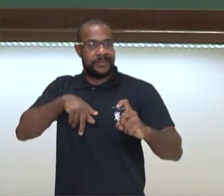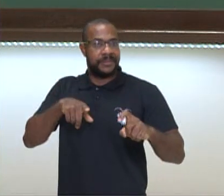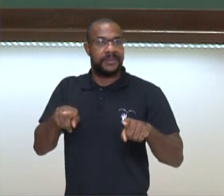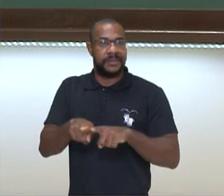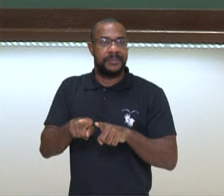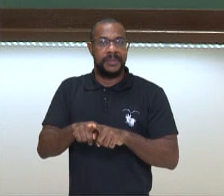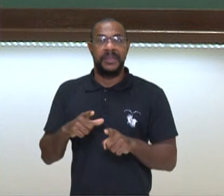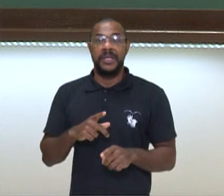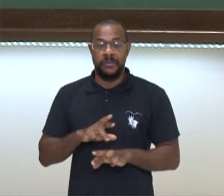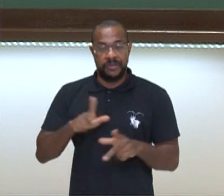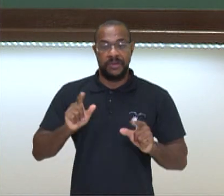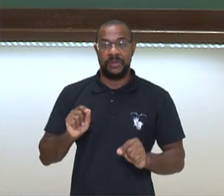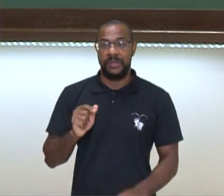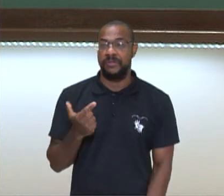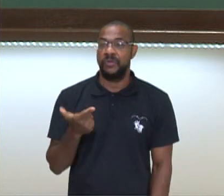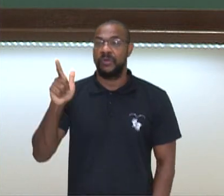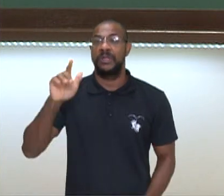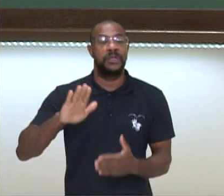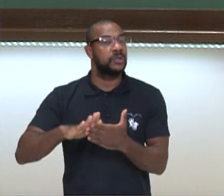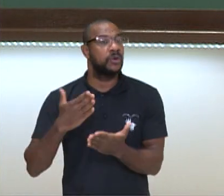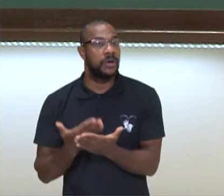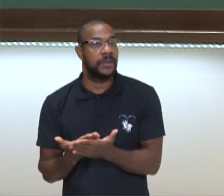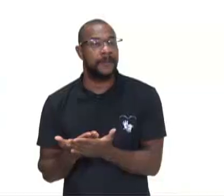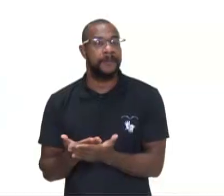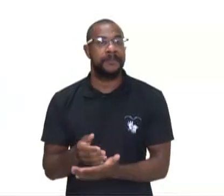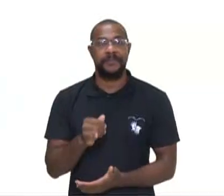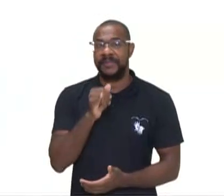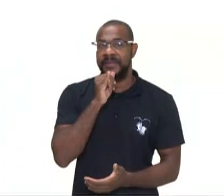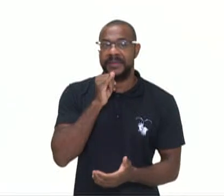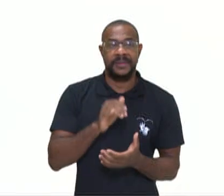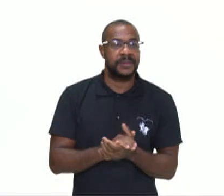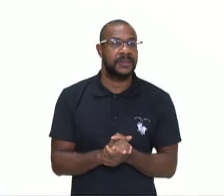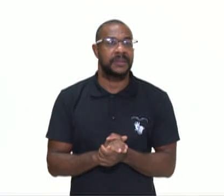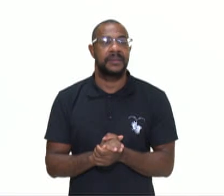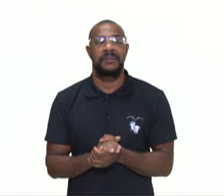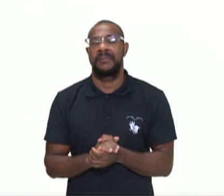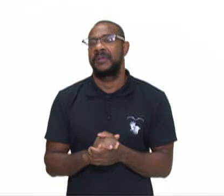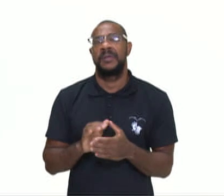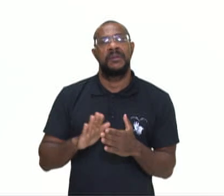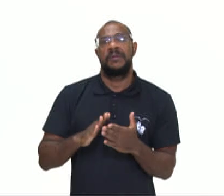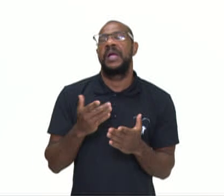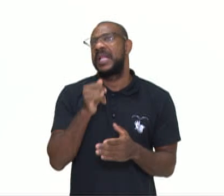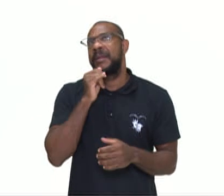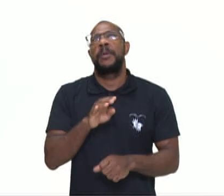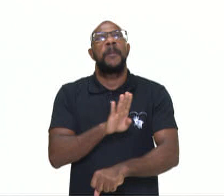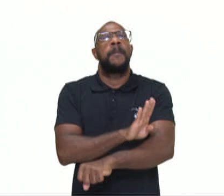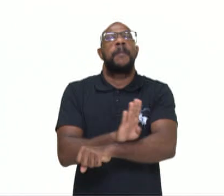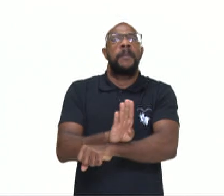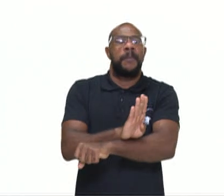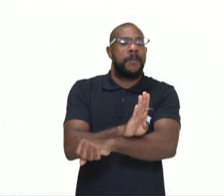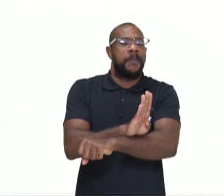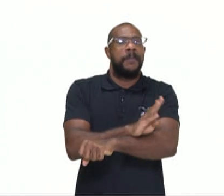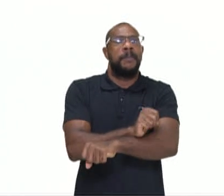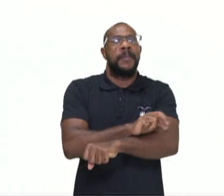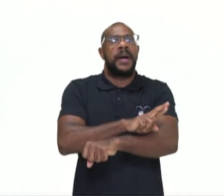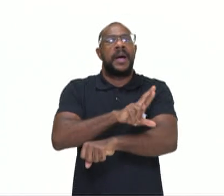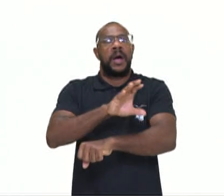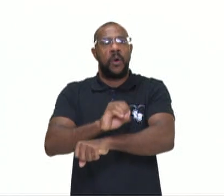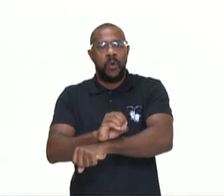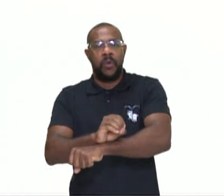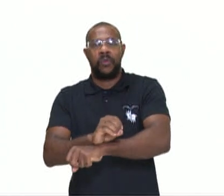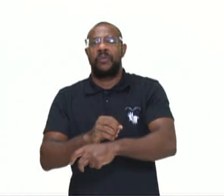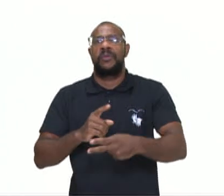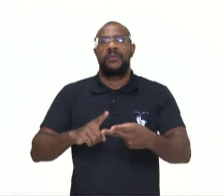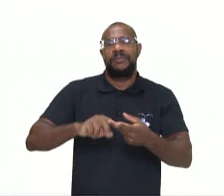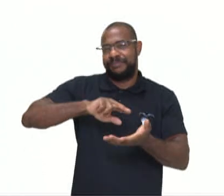das outras escolas, como, por exemplo, o romantismo, como, por exemplo, lá o barroco, o arcadismo.